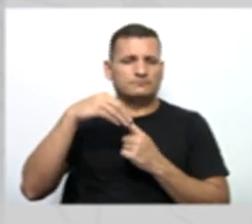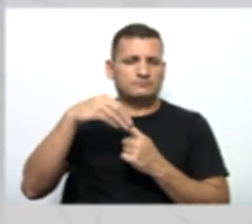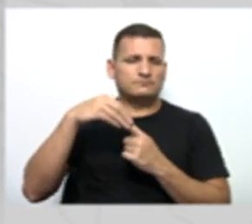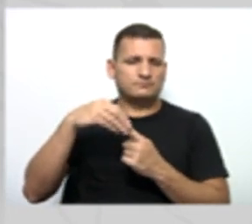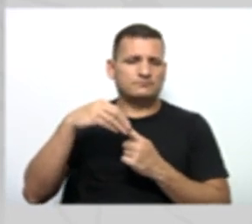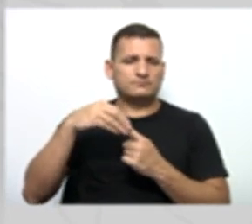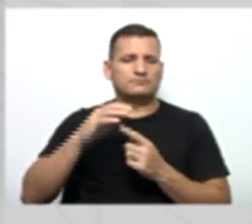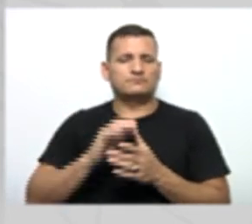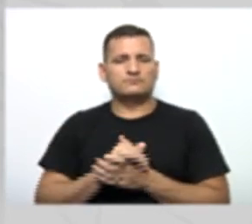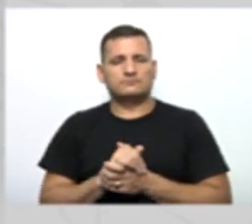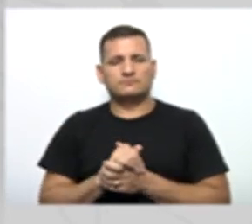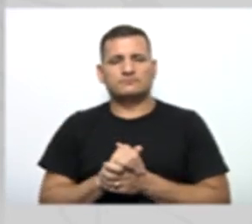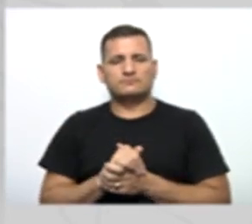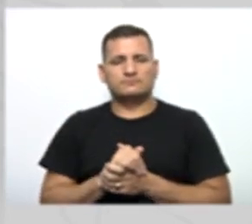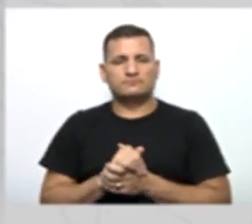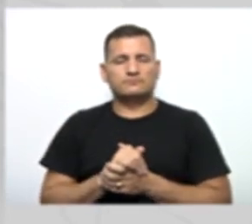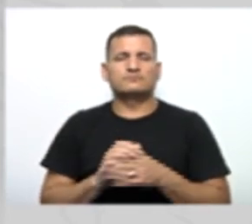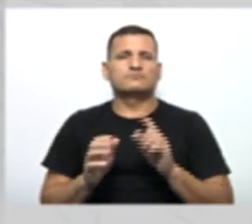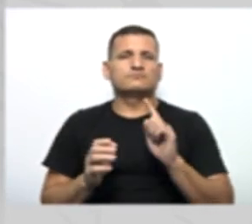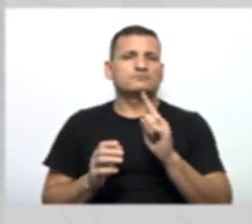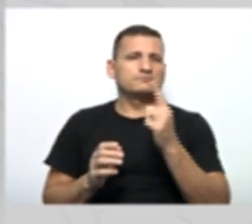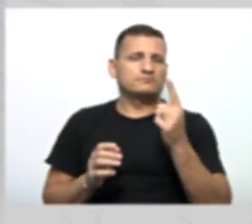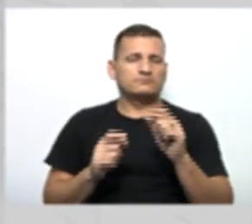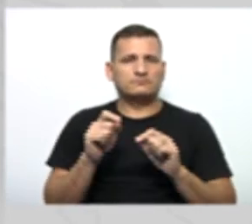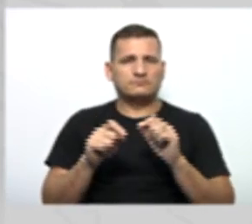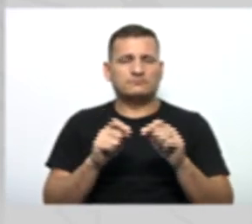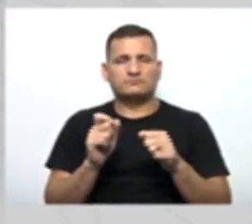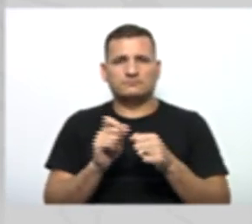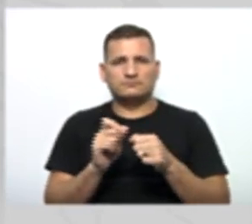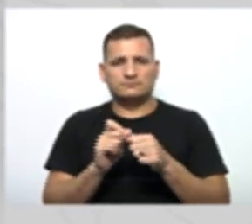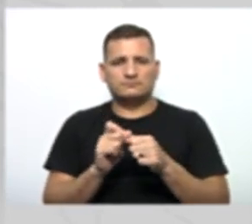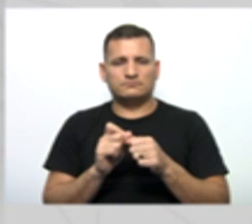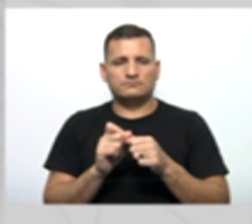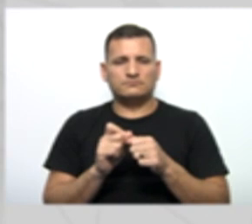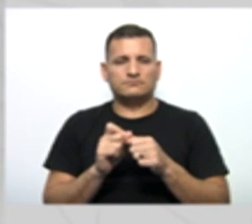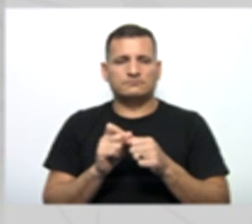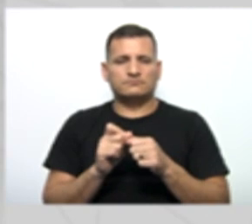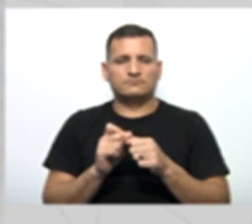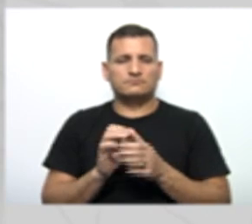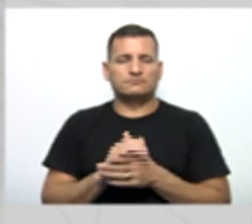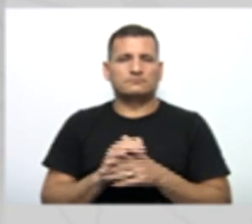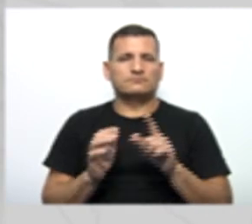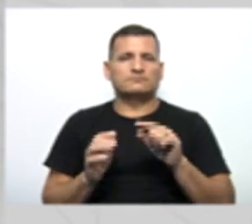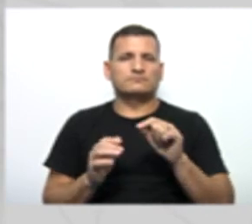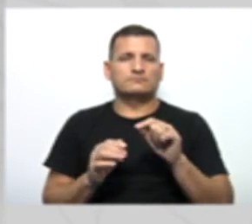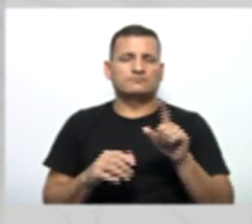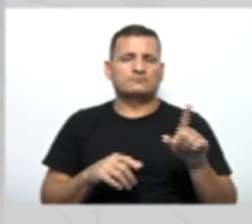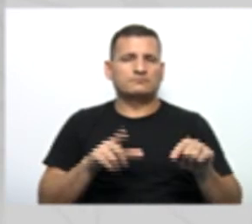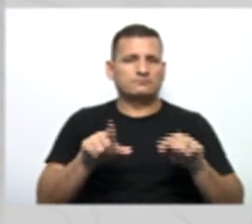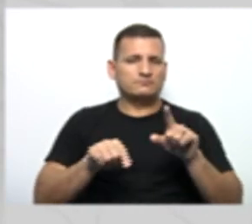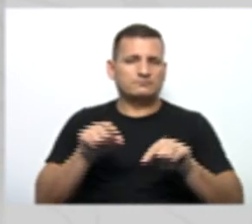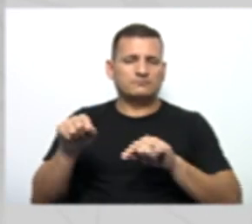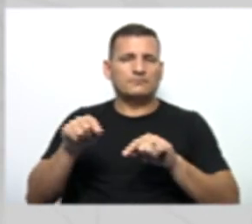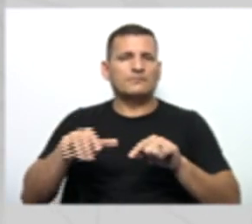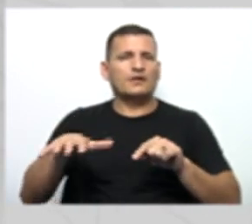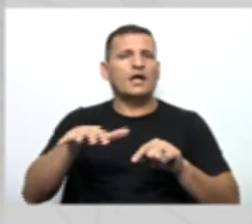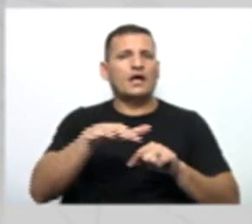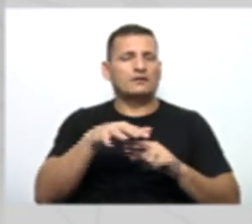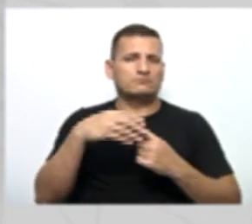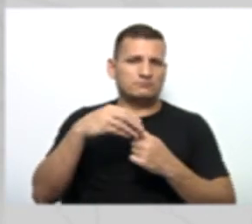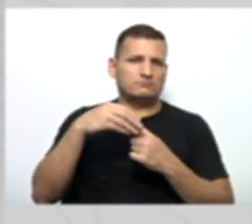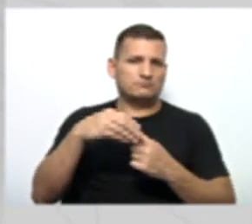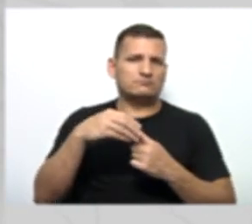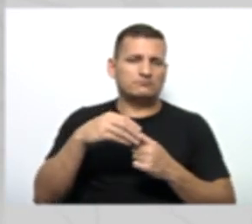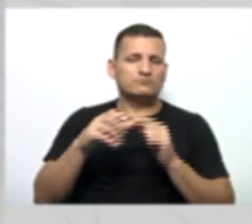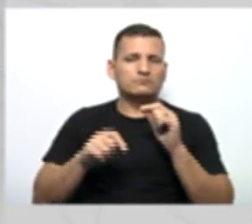Então, uma das primeiras coisas que se deve fazer para atingir esses objetivos é estabelecer algumas áreas prioritárias. Aquilo que é prioridade, quem